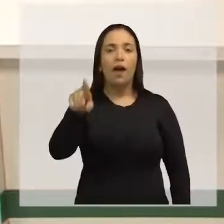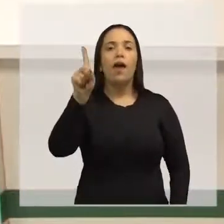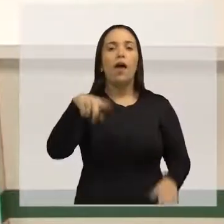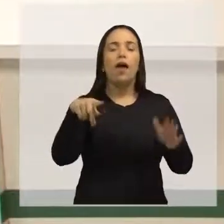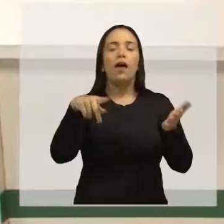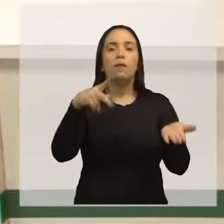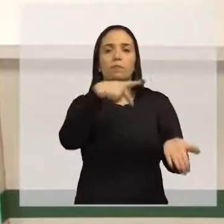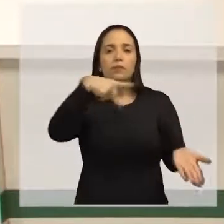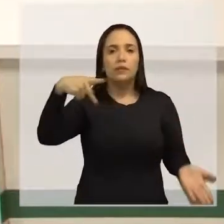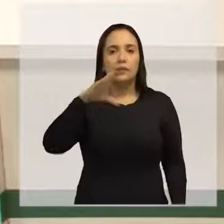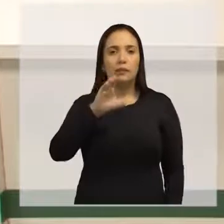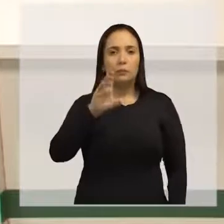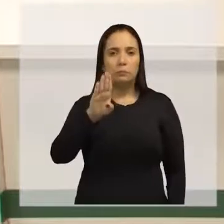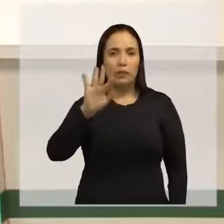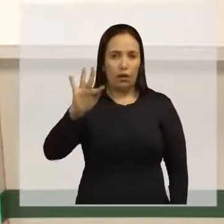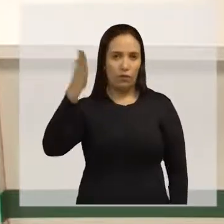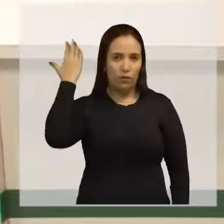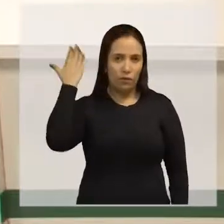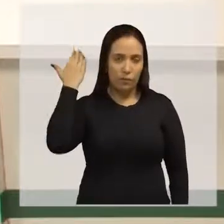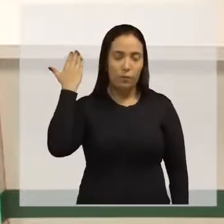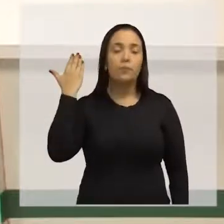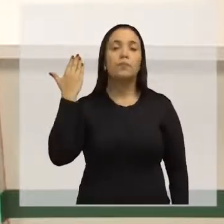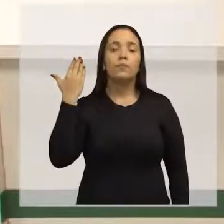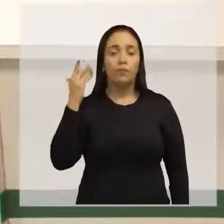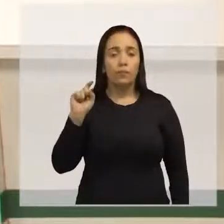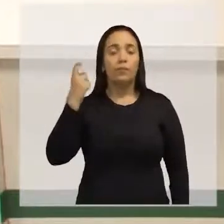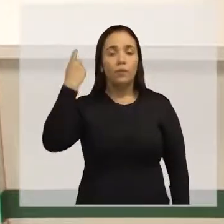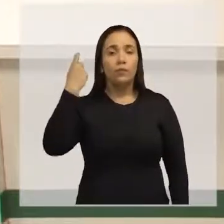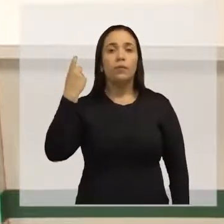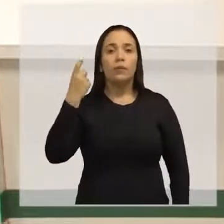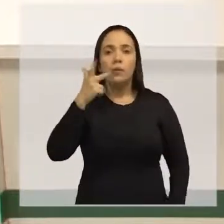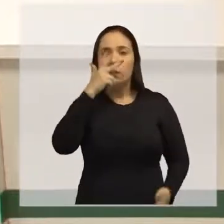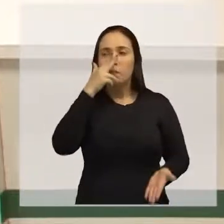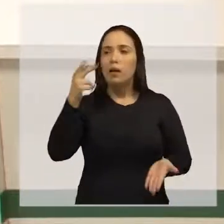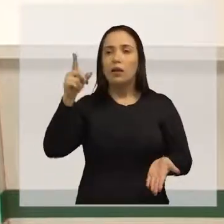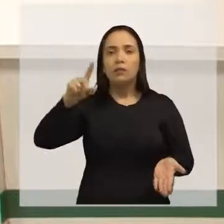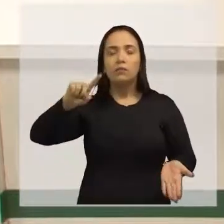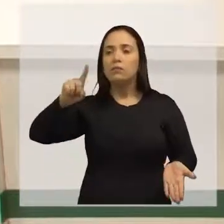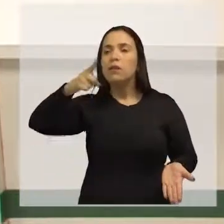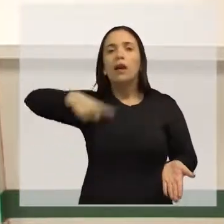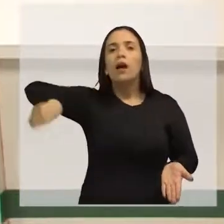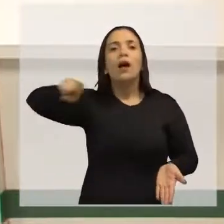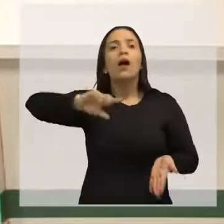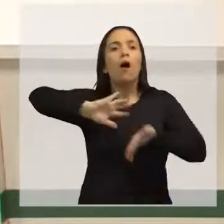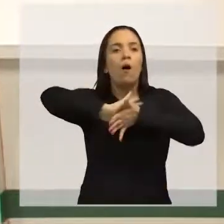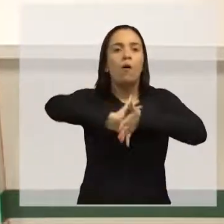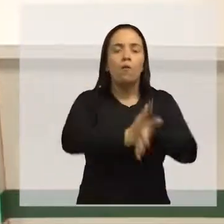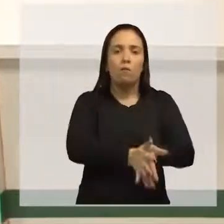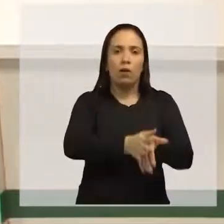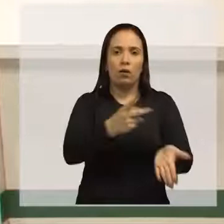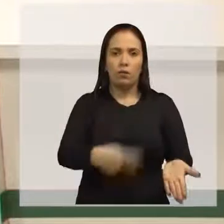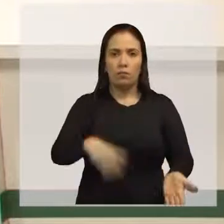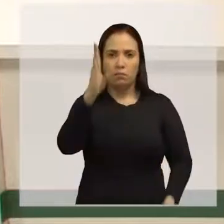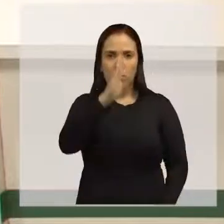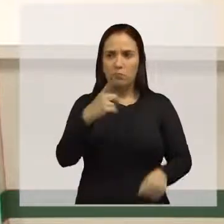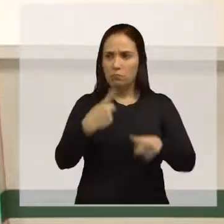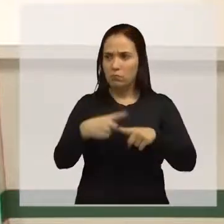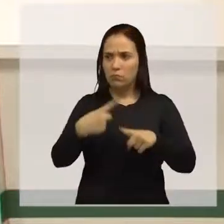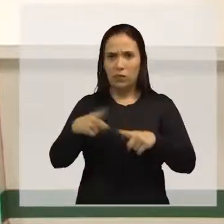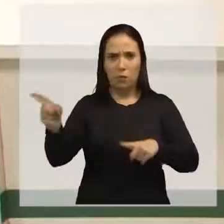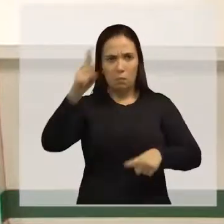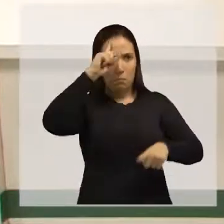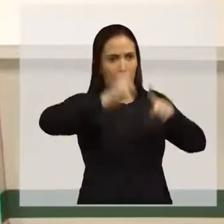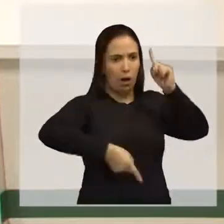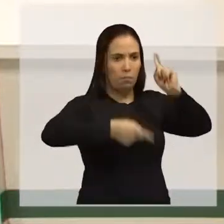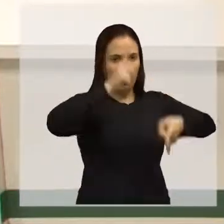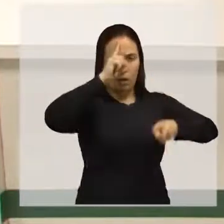e a trupe que mandava no Brasil, que humilharam o povo brasileiro. Humilhavam o povo brasileiro. Chegava aqui, um disse que tinha que dar um chute no